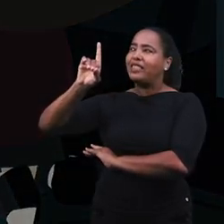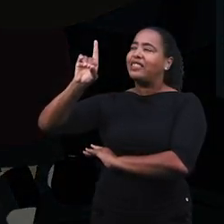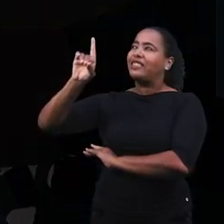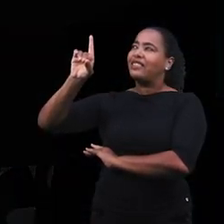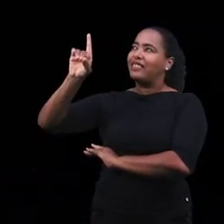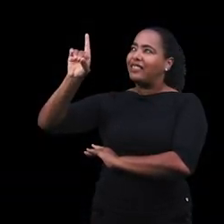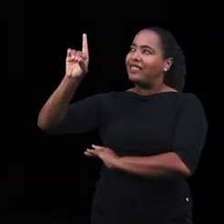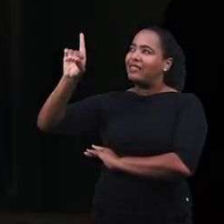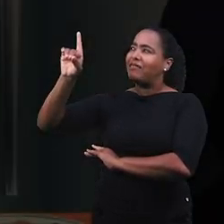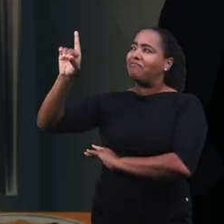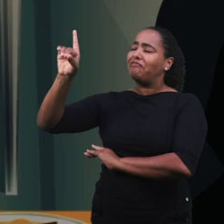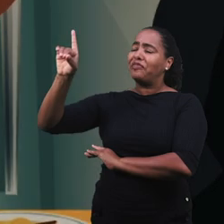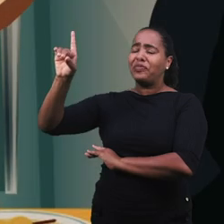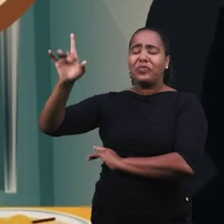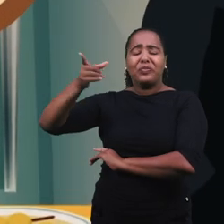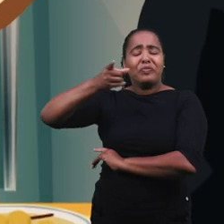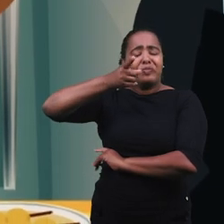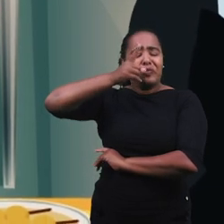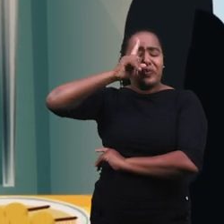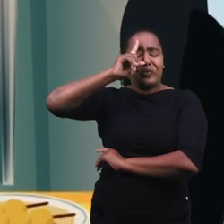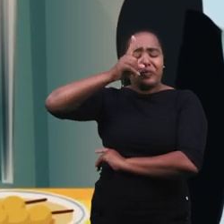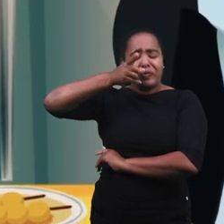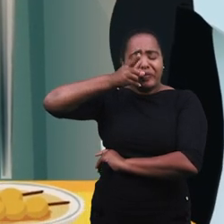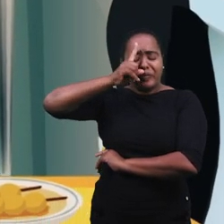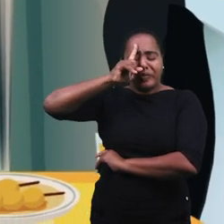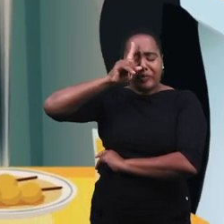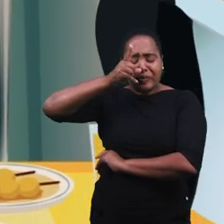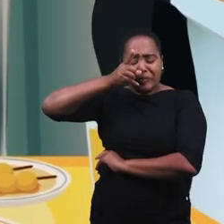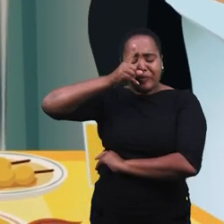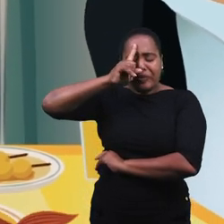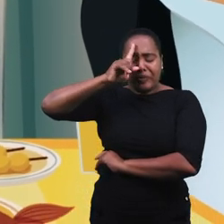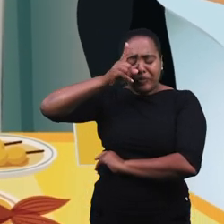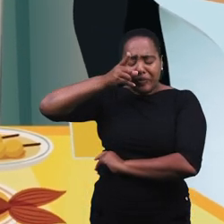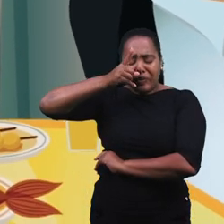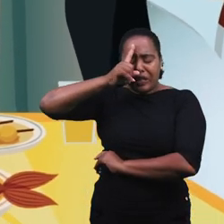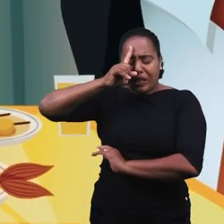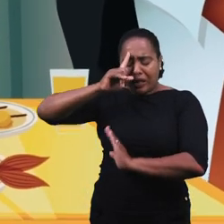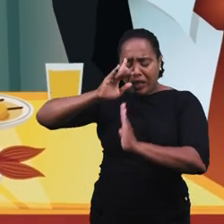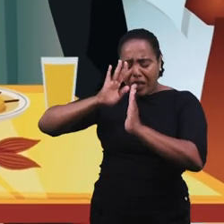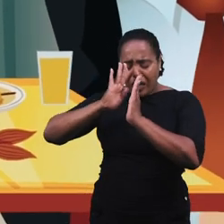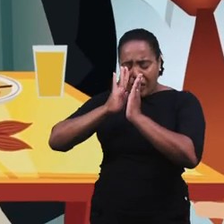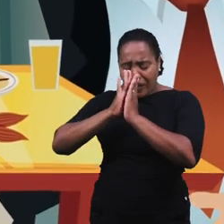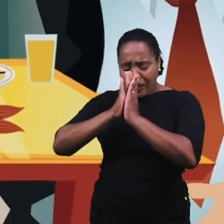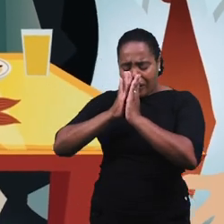Deus. Peço todo dia